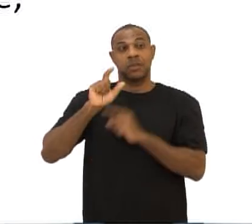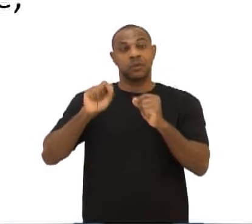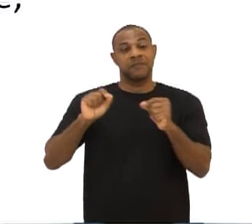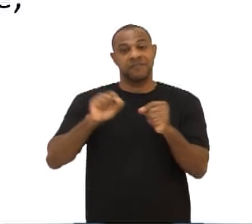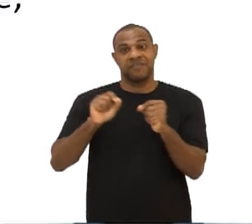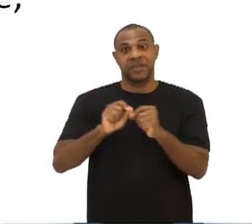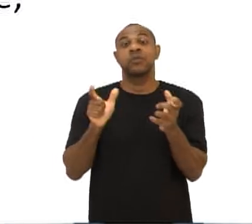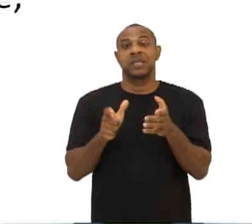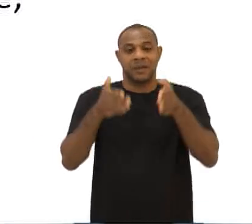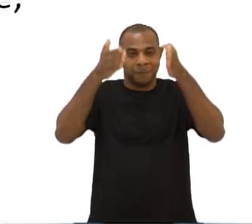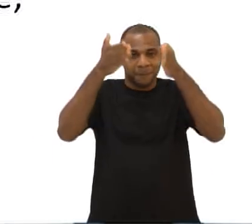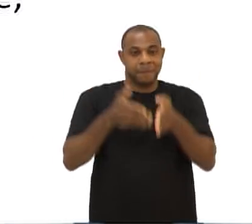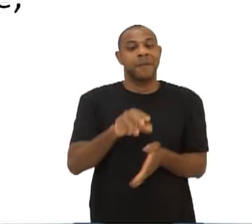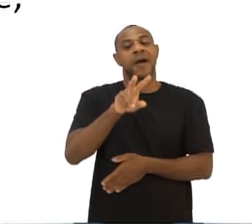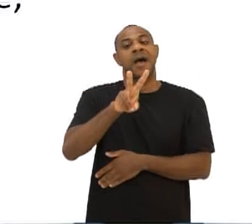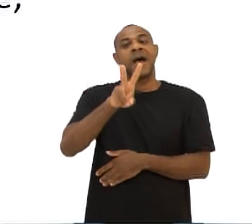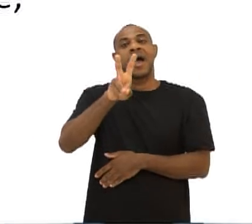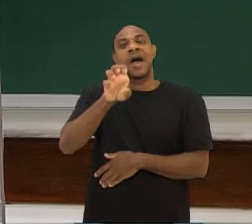em versos.